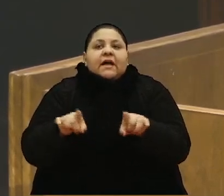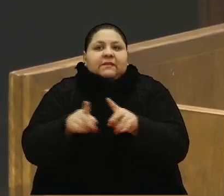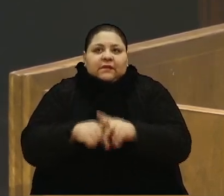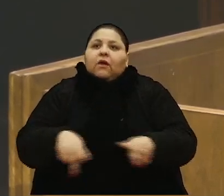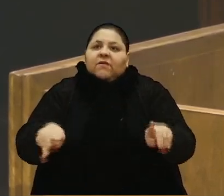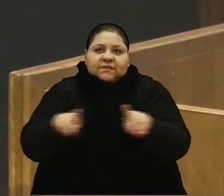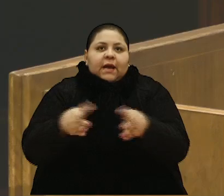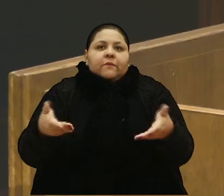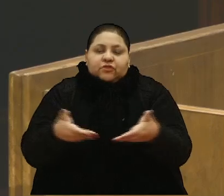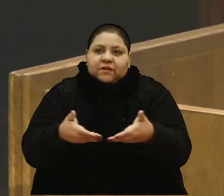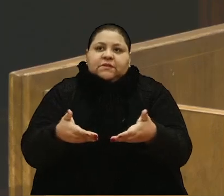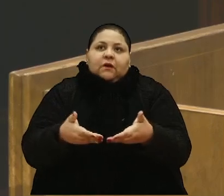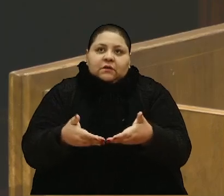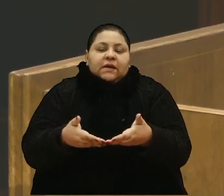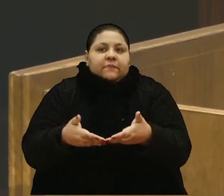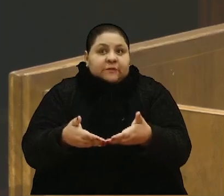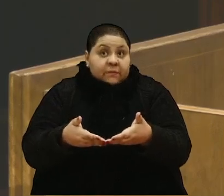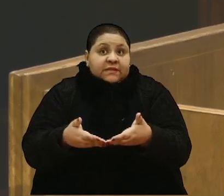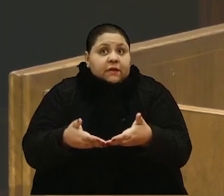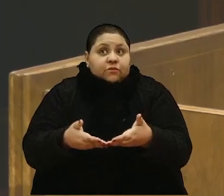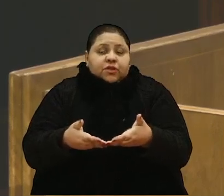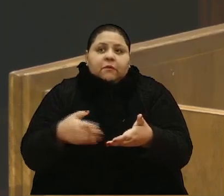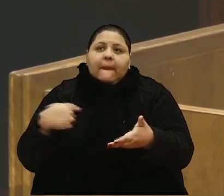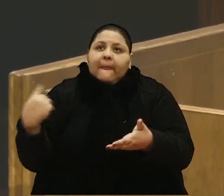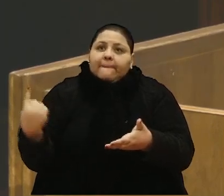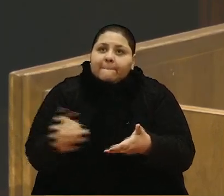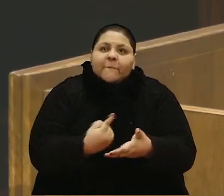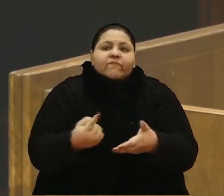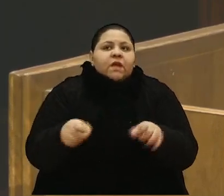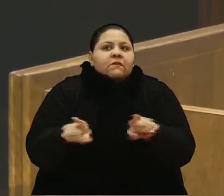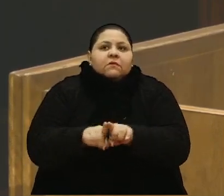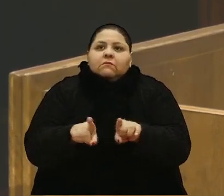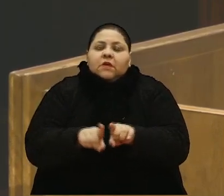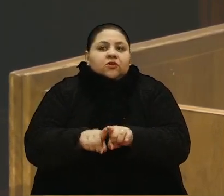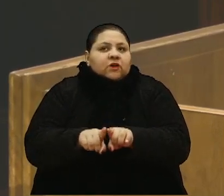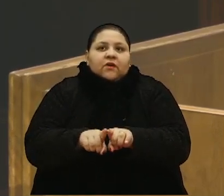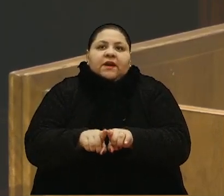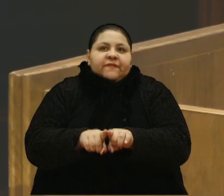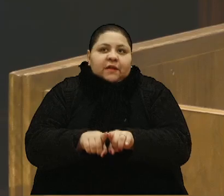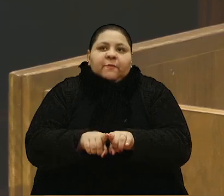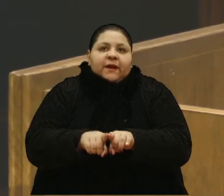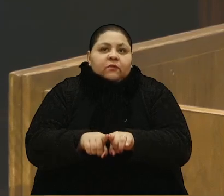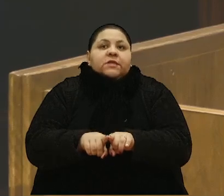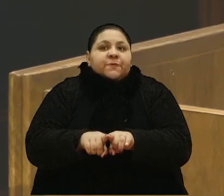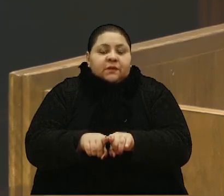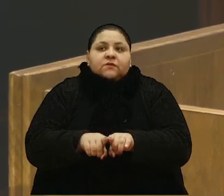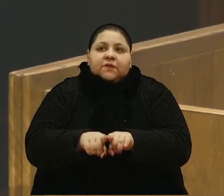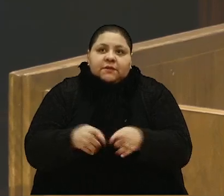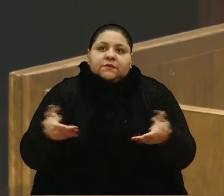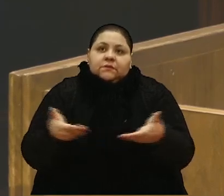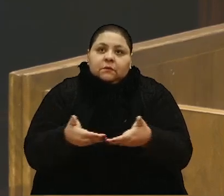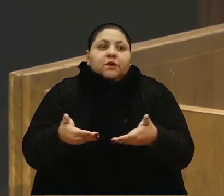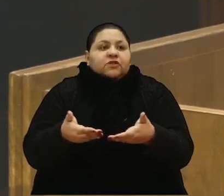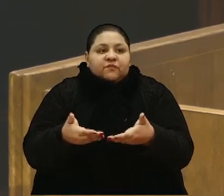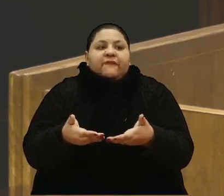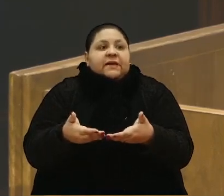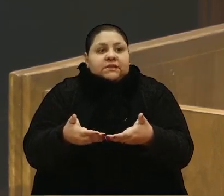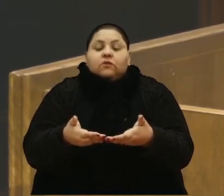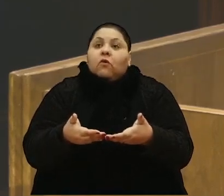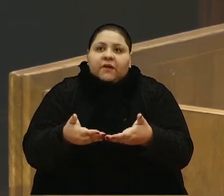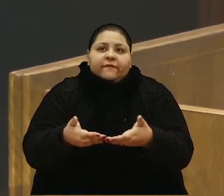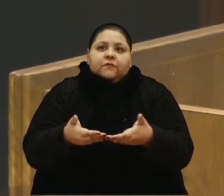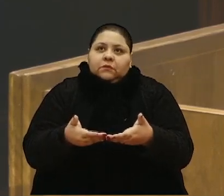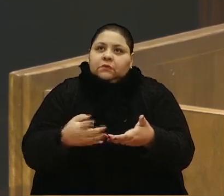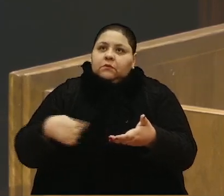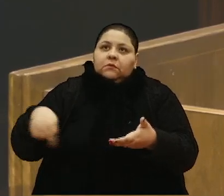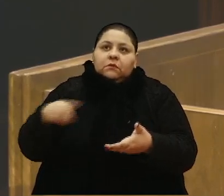não só pelo atendimento via telefone. Então é isso que eu digo, pessoal, não tem problema nenhum com a oposição. Faz parte do papel democrático da